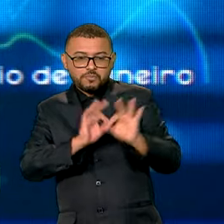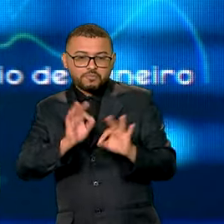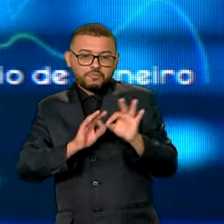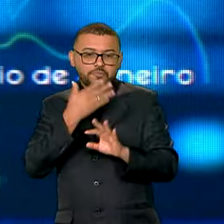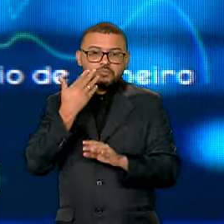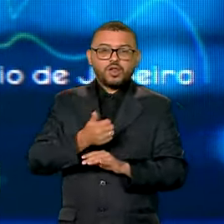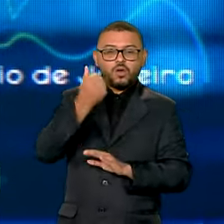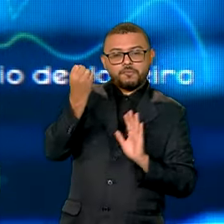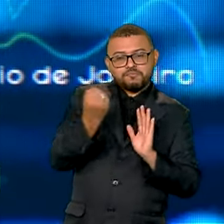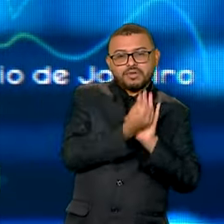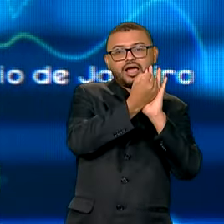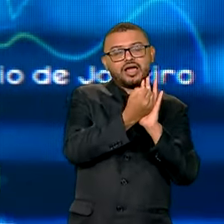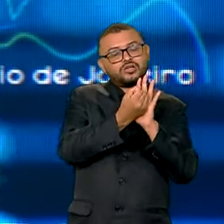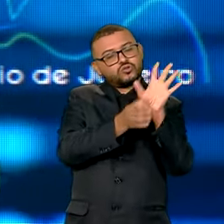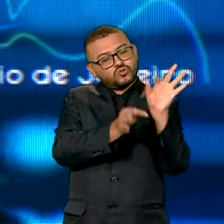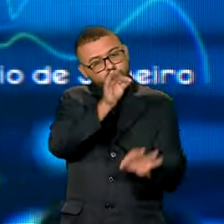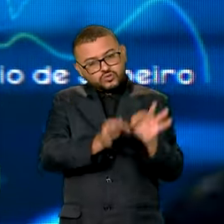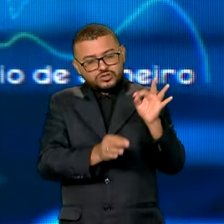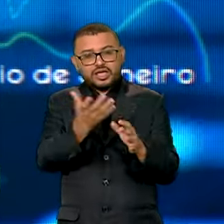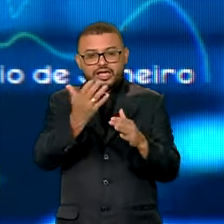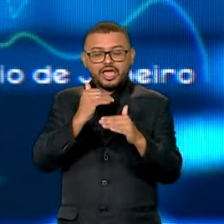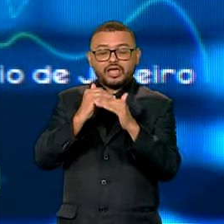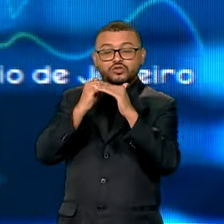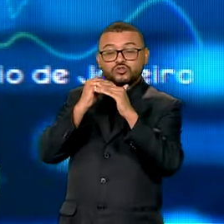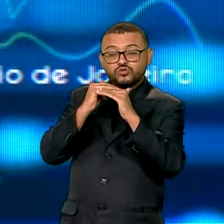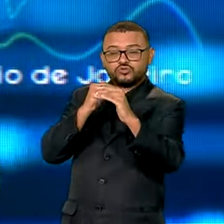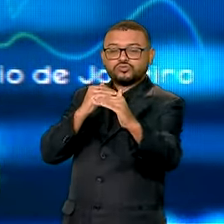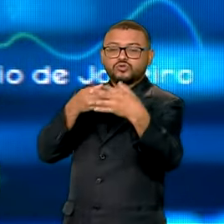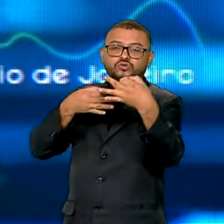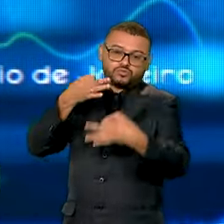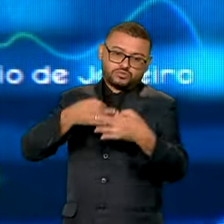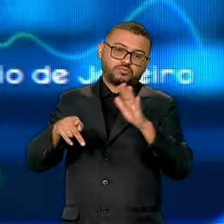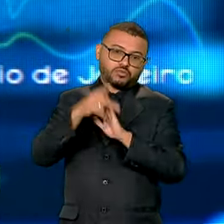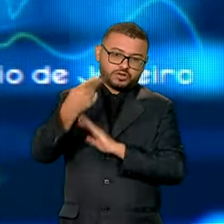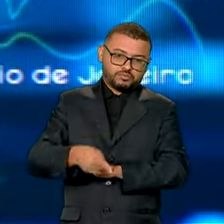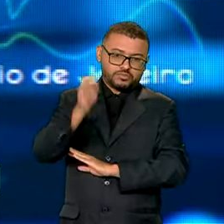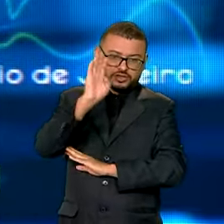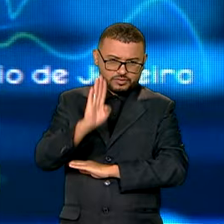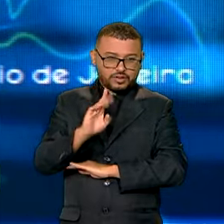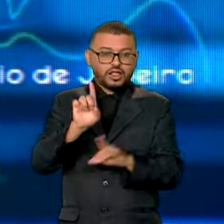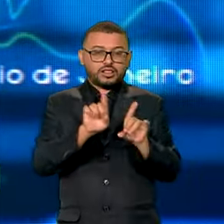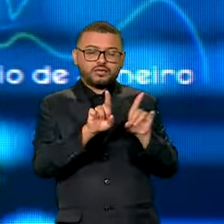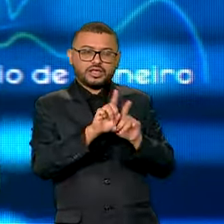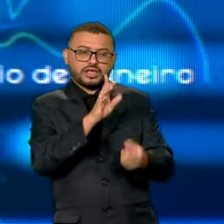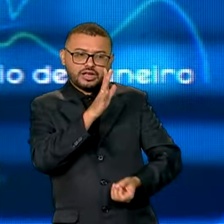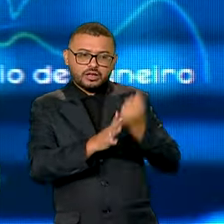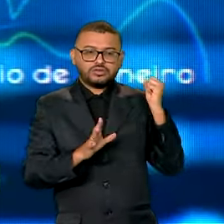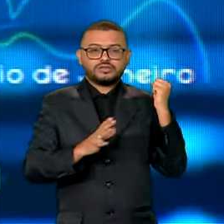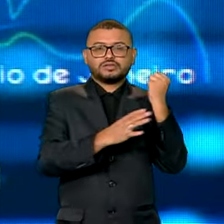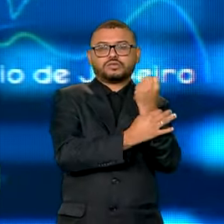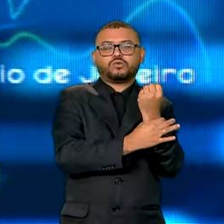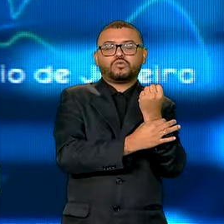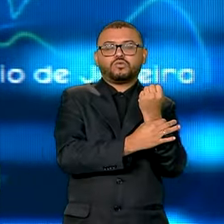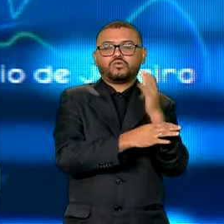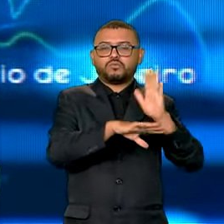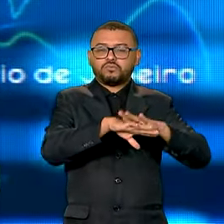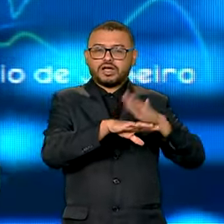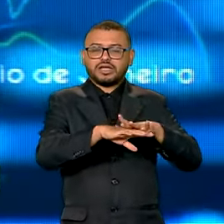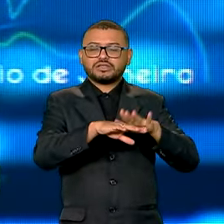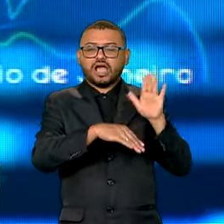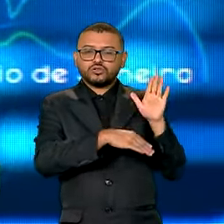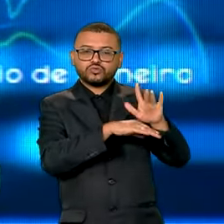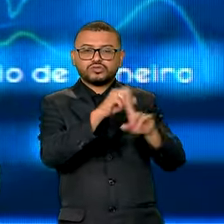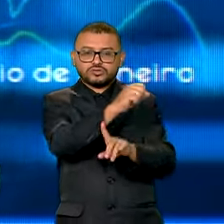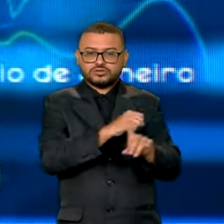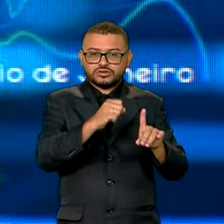marcos legais e garantimos estabilidade jurídica. Da mesma forma que garantimos estabilidade social,